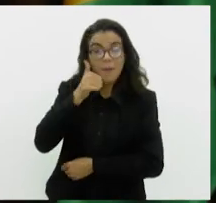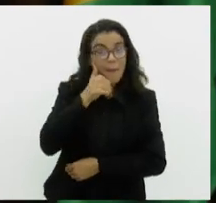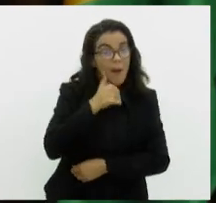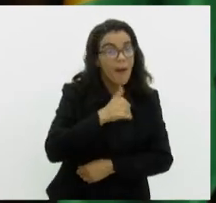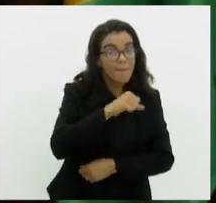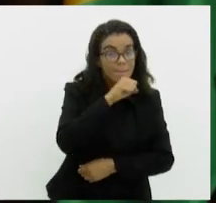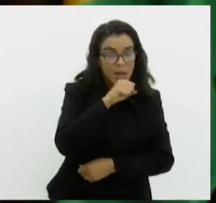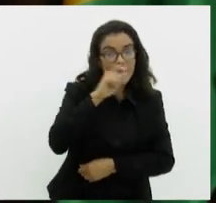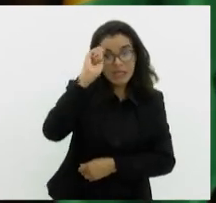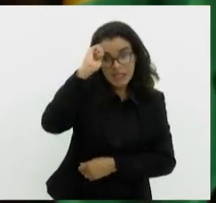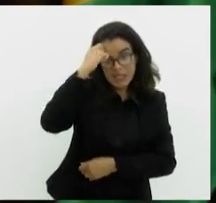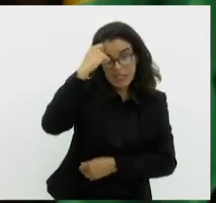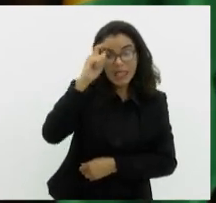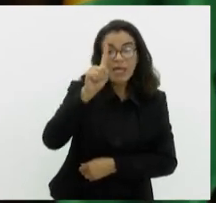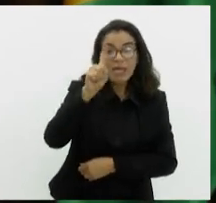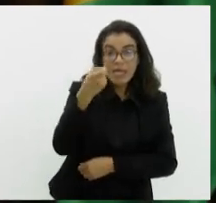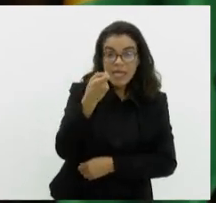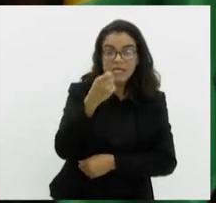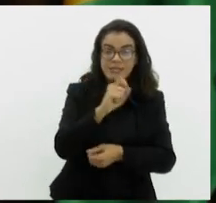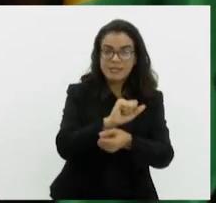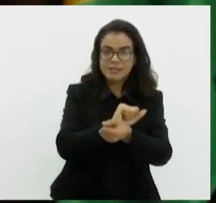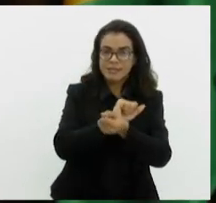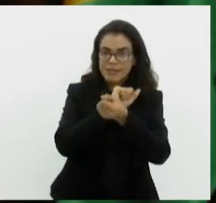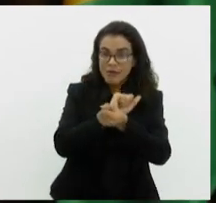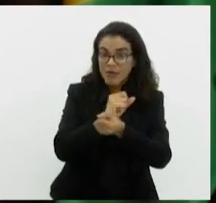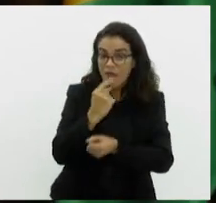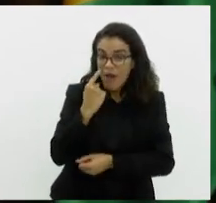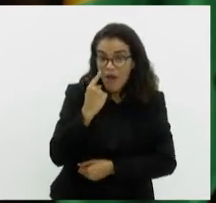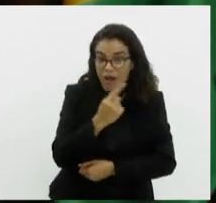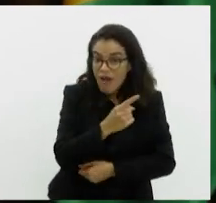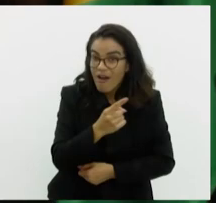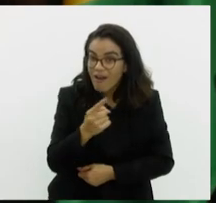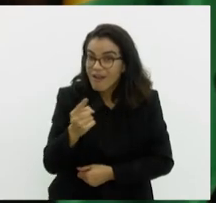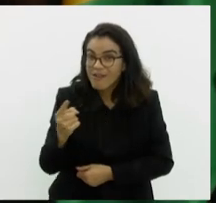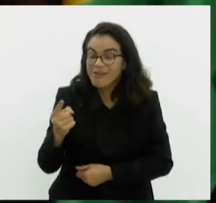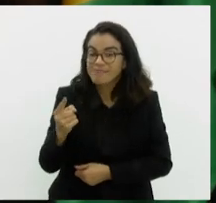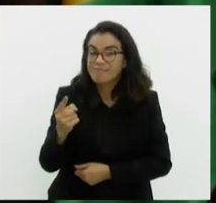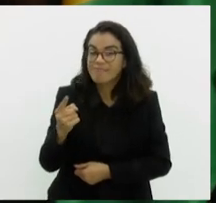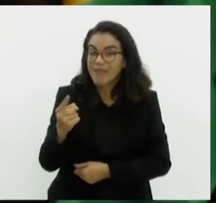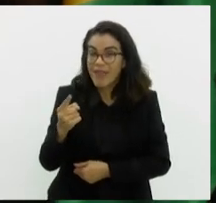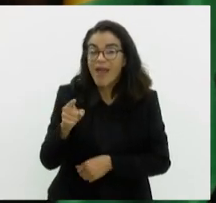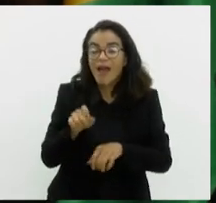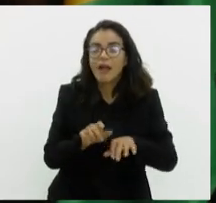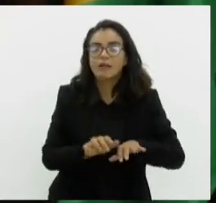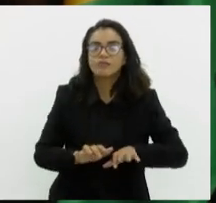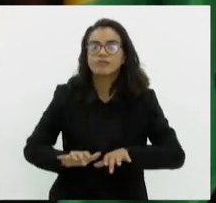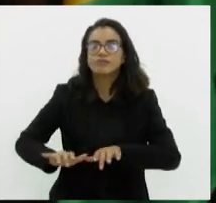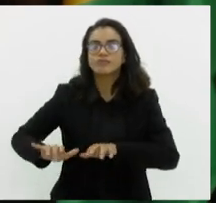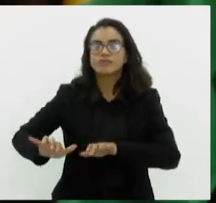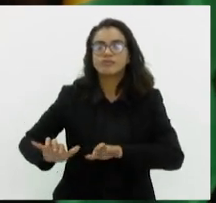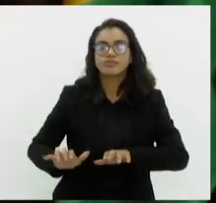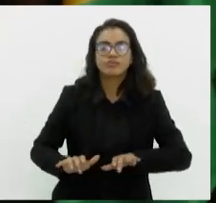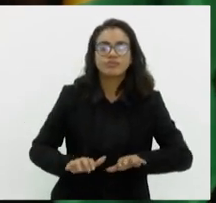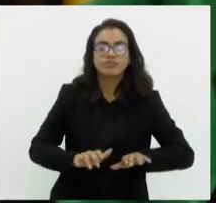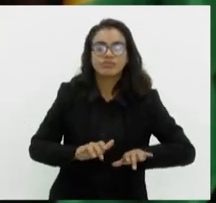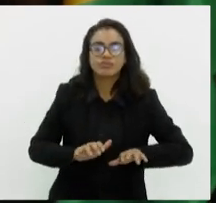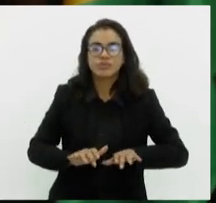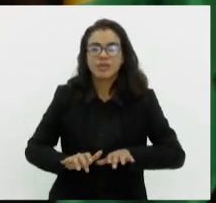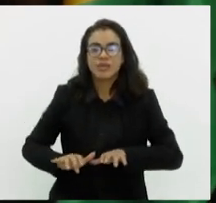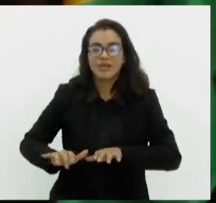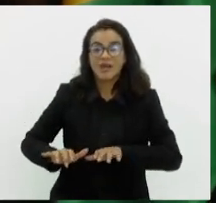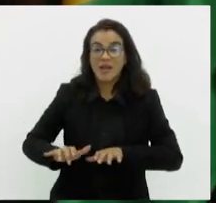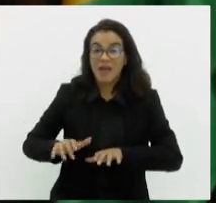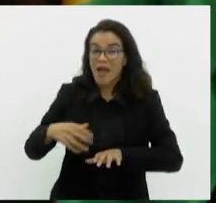e escravizada. E, vejam bem, ela tocava piano e gostava muito dos